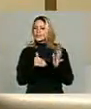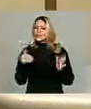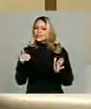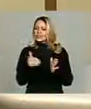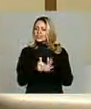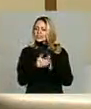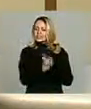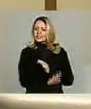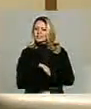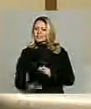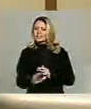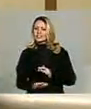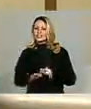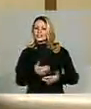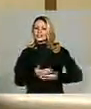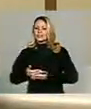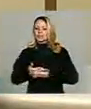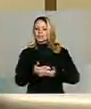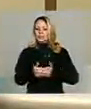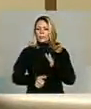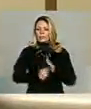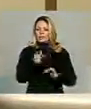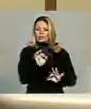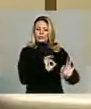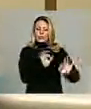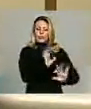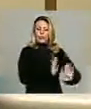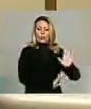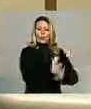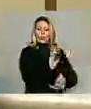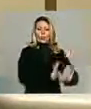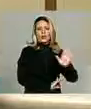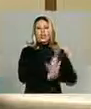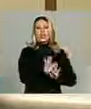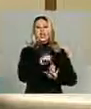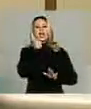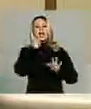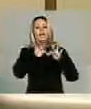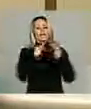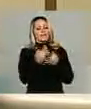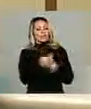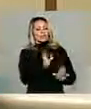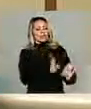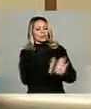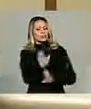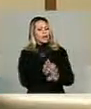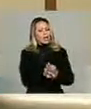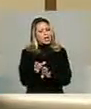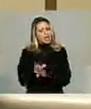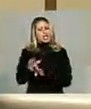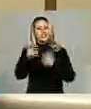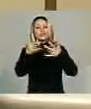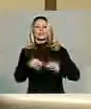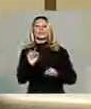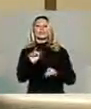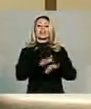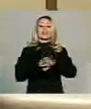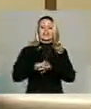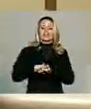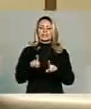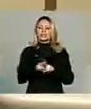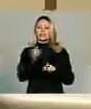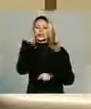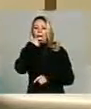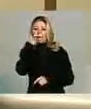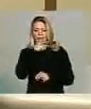pacientes, num primeiro momento, eles recebem orientação, né, sobre o que é a doença, o que vai ser feito, como é o tratamento, a